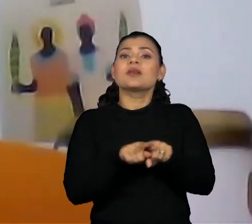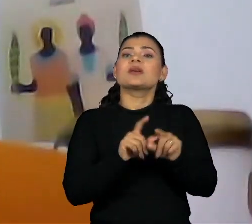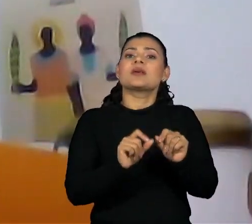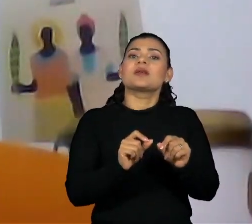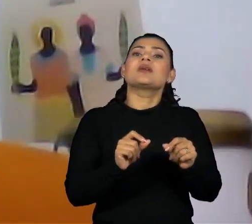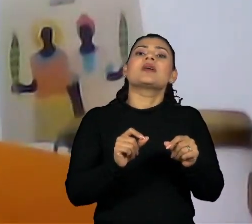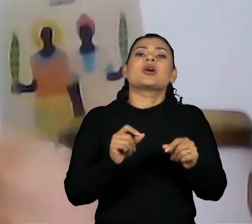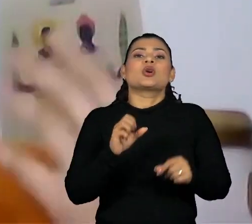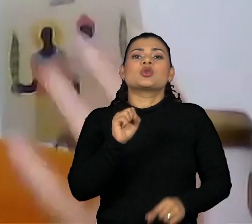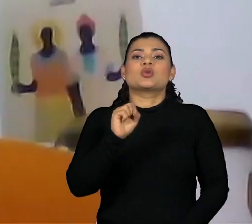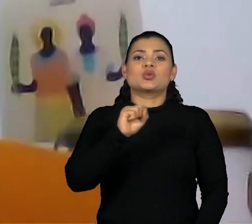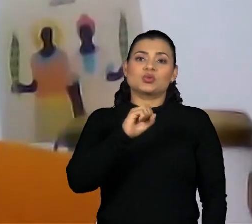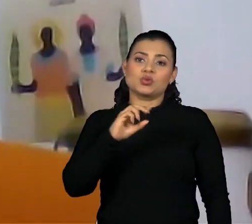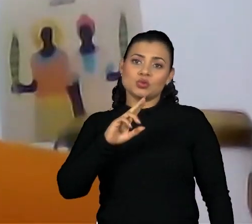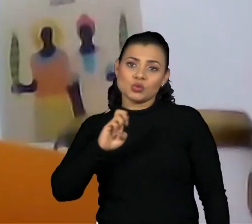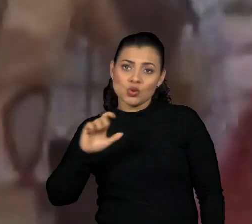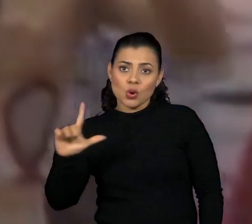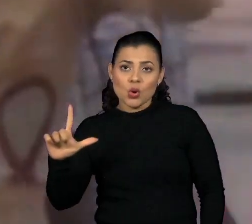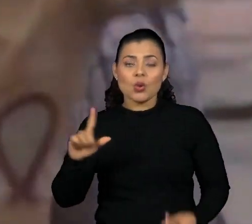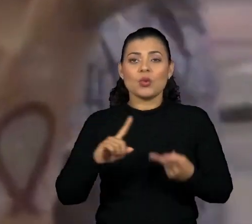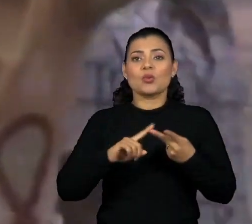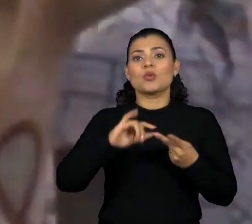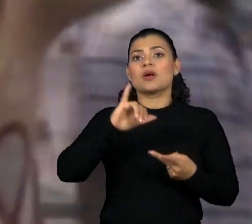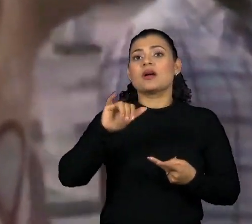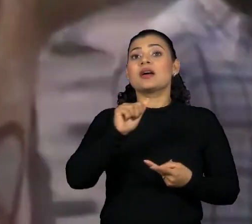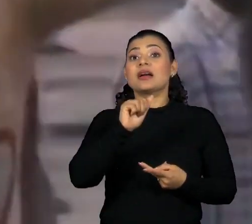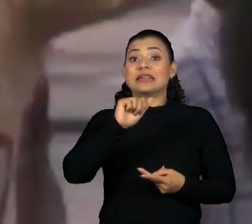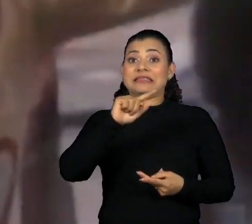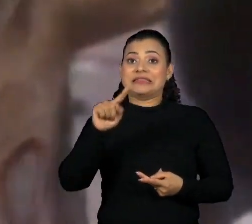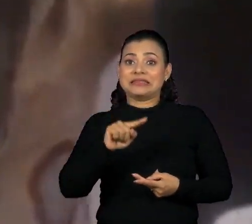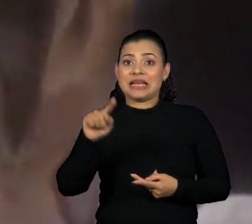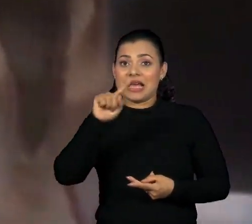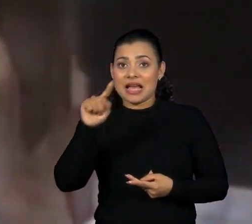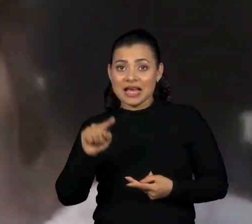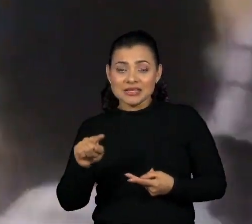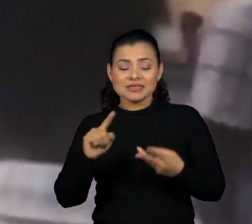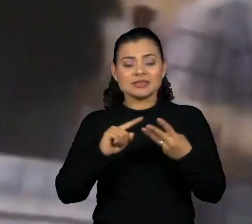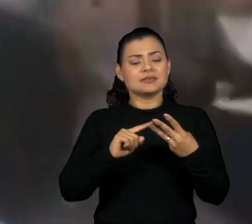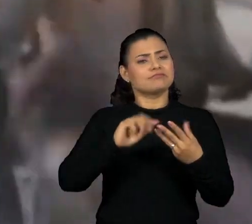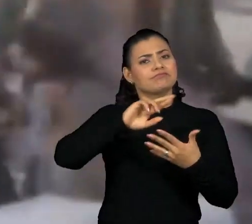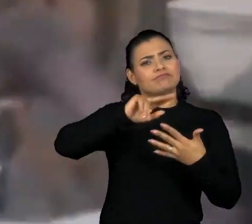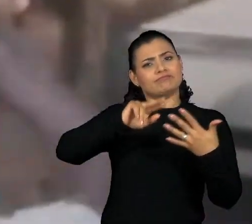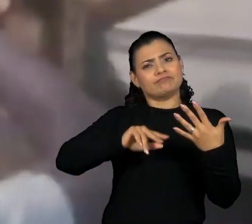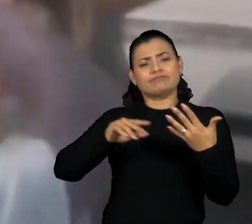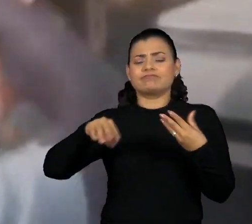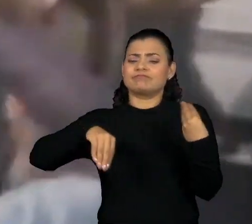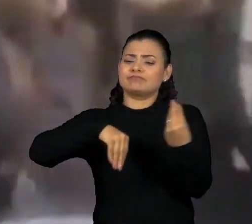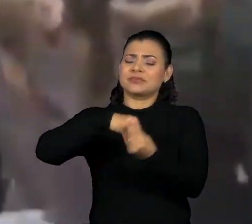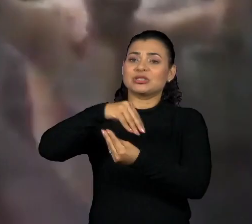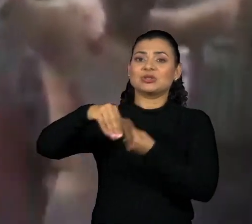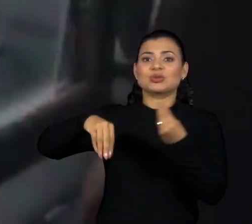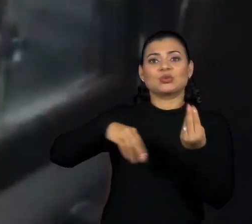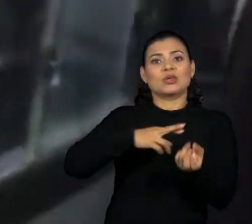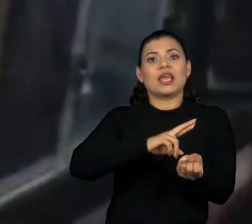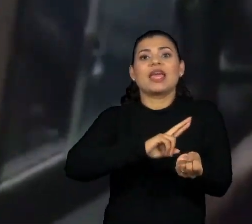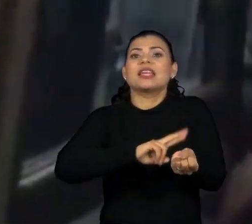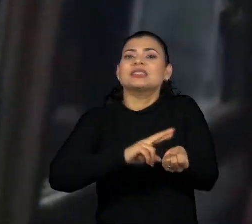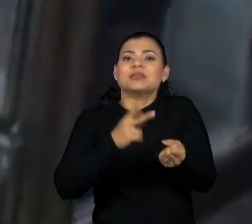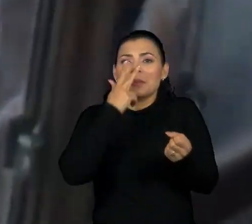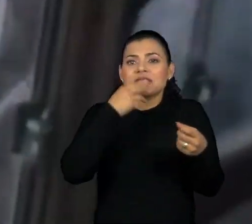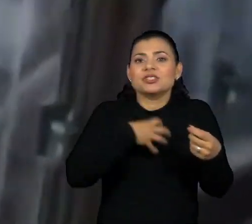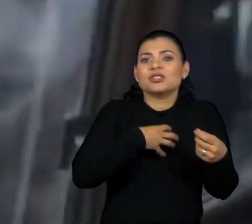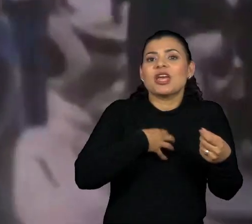soul music, com o jazz, o high life, que se tocava bastante na época. É uma fusão de vários